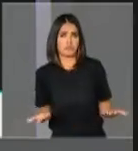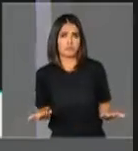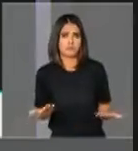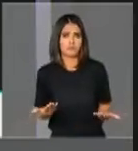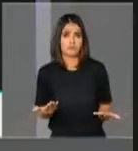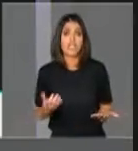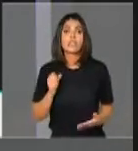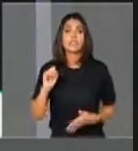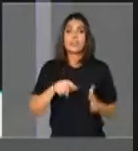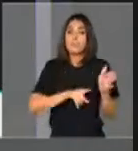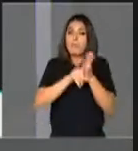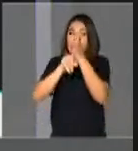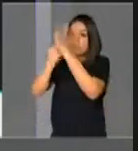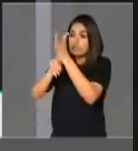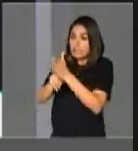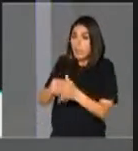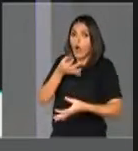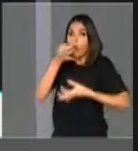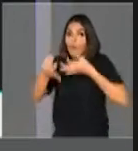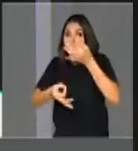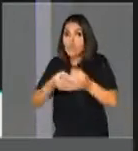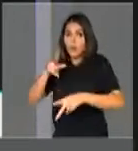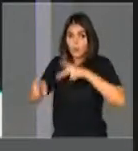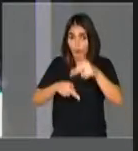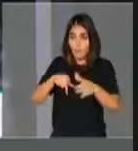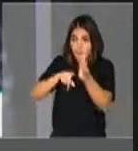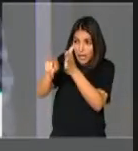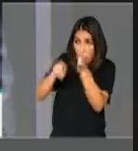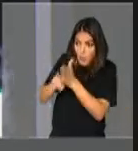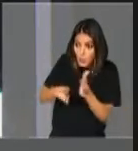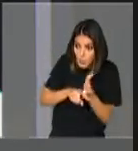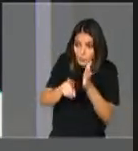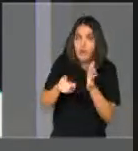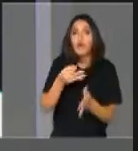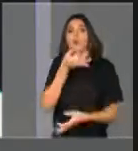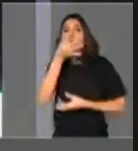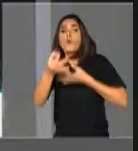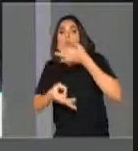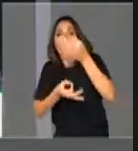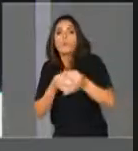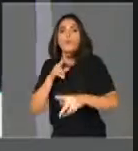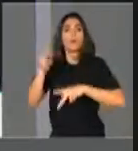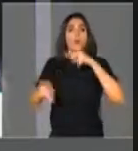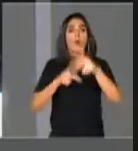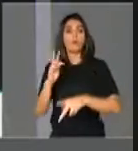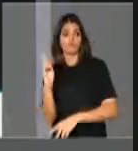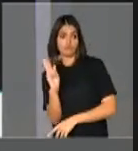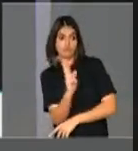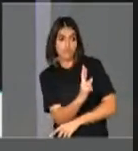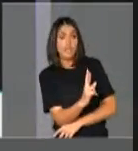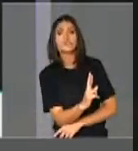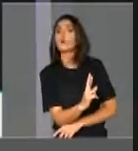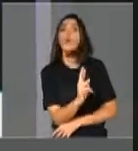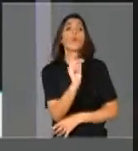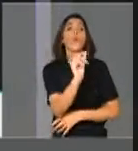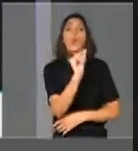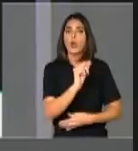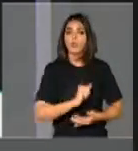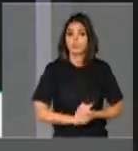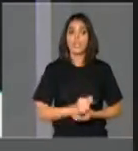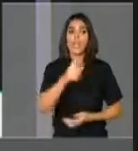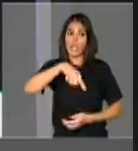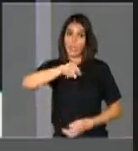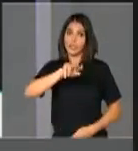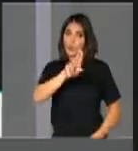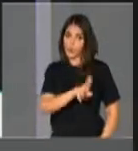nós fizermos uma pesquisa de opinião pública no Brasil, e uma pesquisa com todas as pessoas